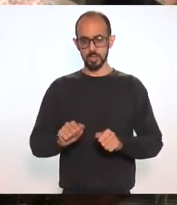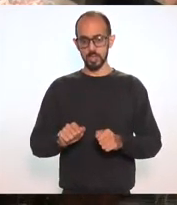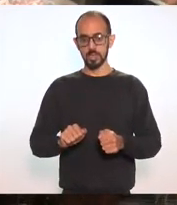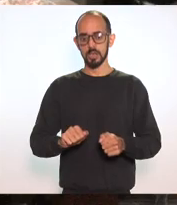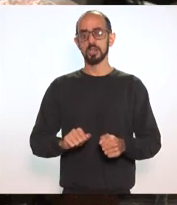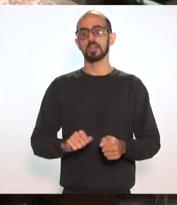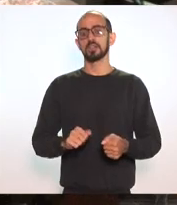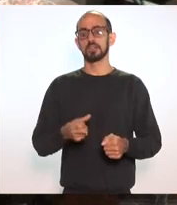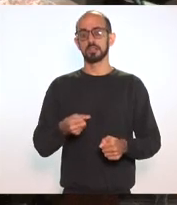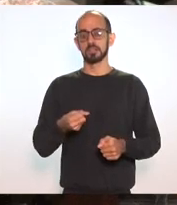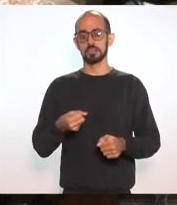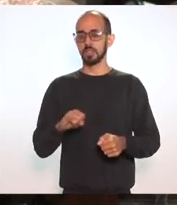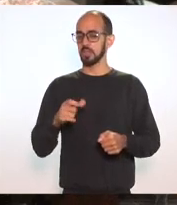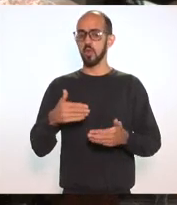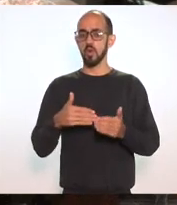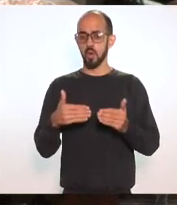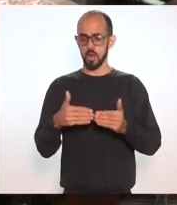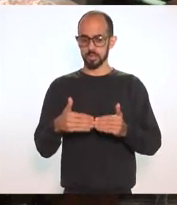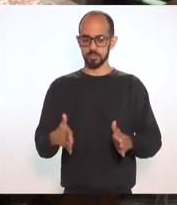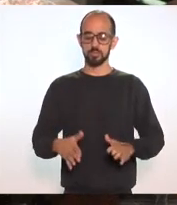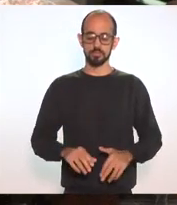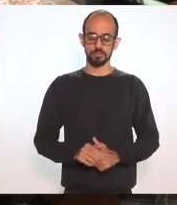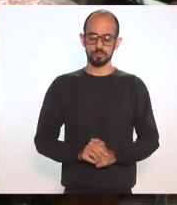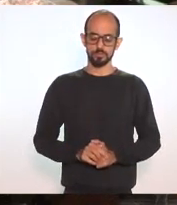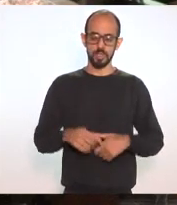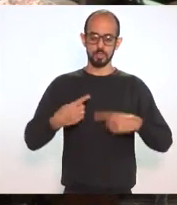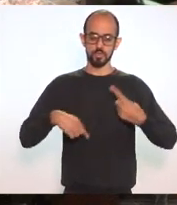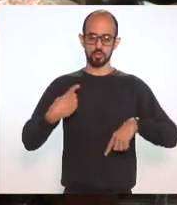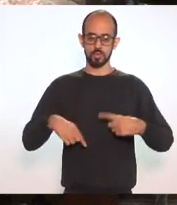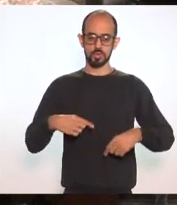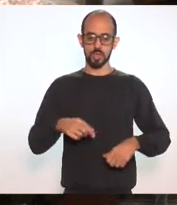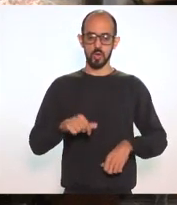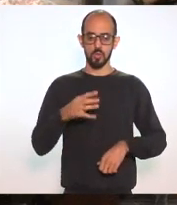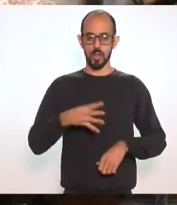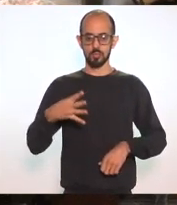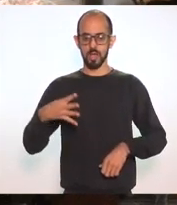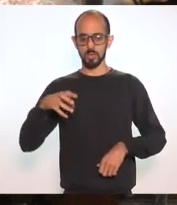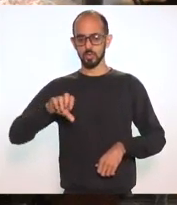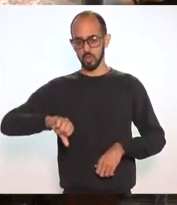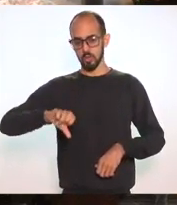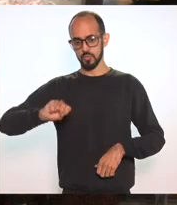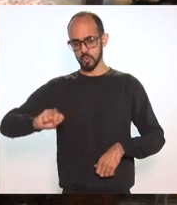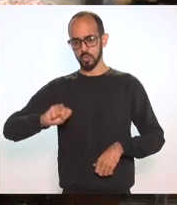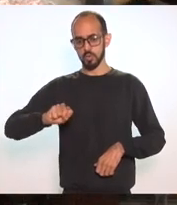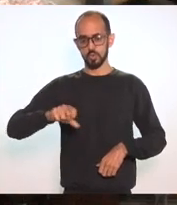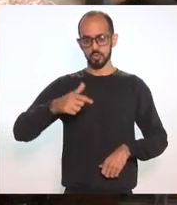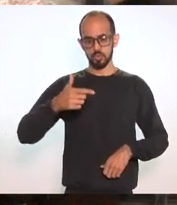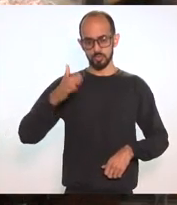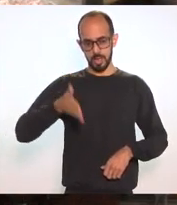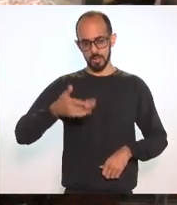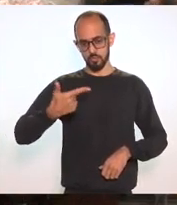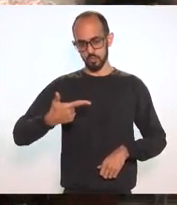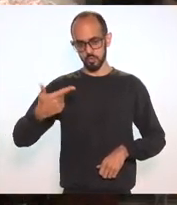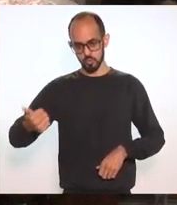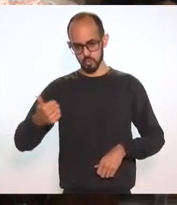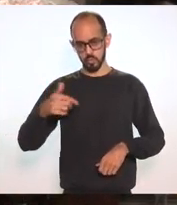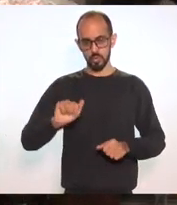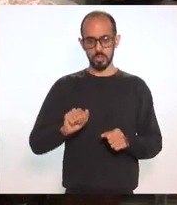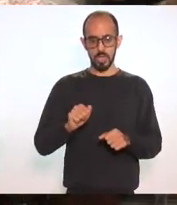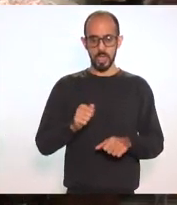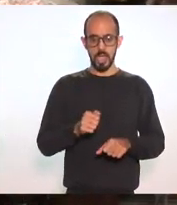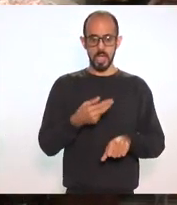em primeira, retorna em segunda. Em discussão única, projeto de resolução 498 de 21, de autoria do deputado Rodrigo Amorim, que concede medalha